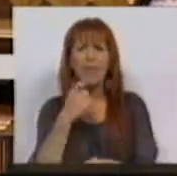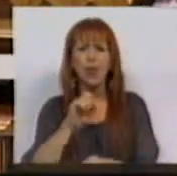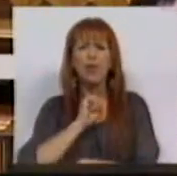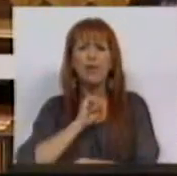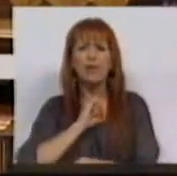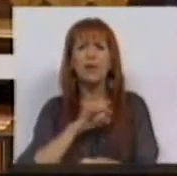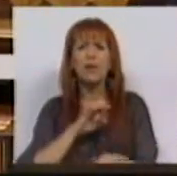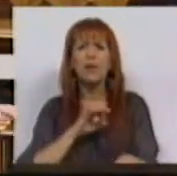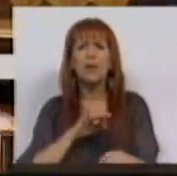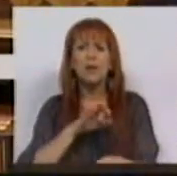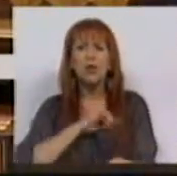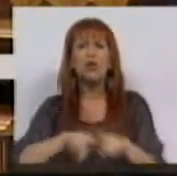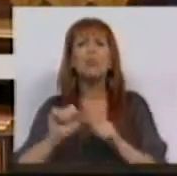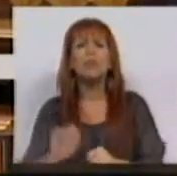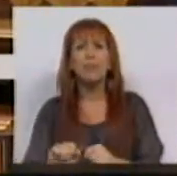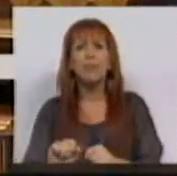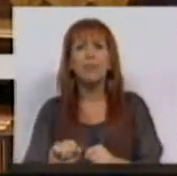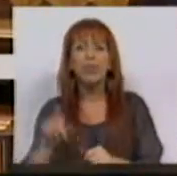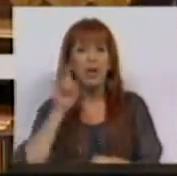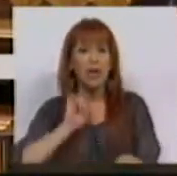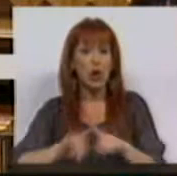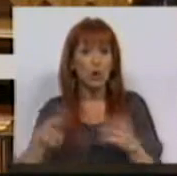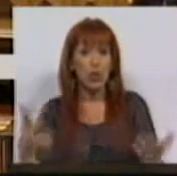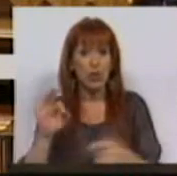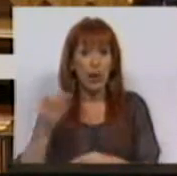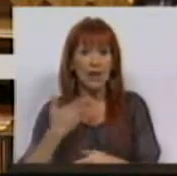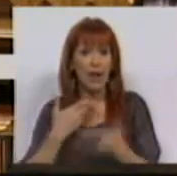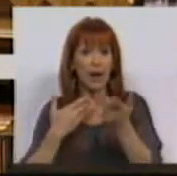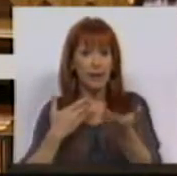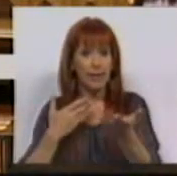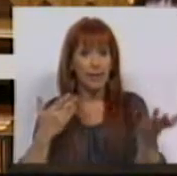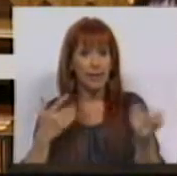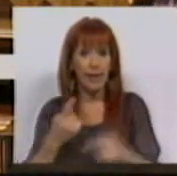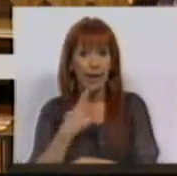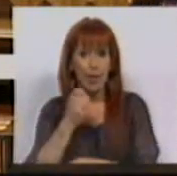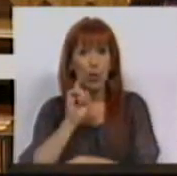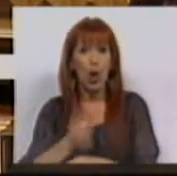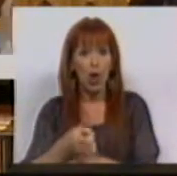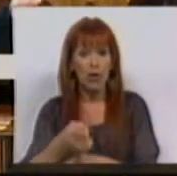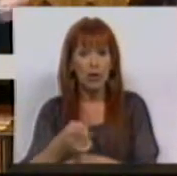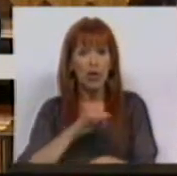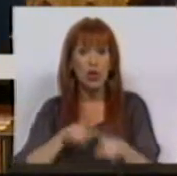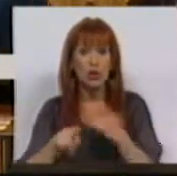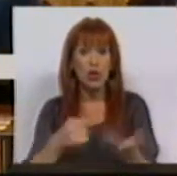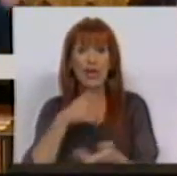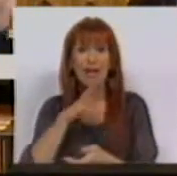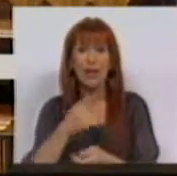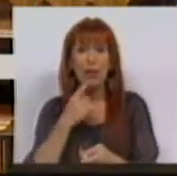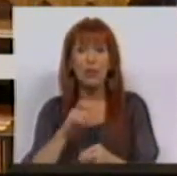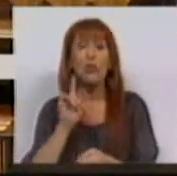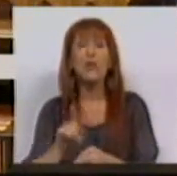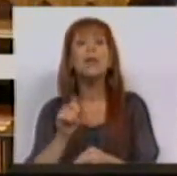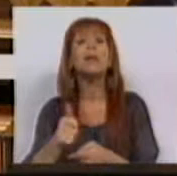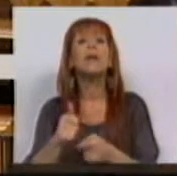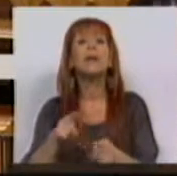pergunta, senhores deputados e senhoras deputadas do PSD, a pergunta, o senhor deputado disse que a pergunta certa